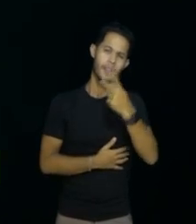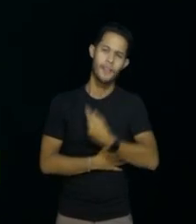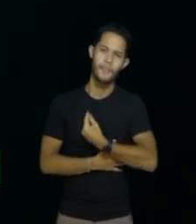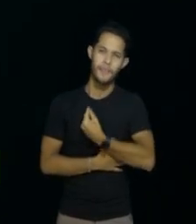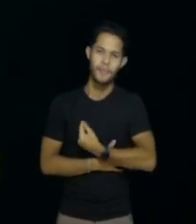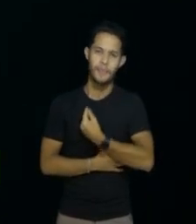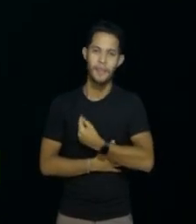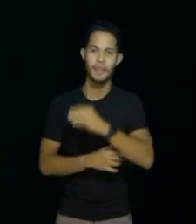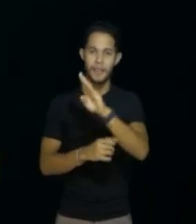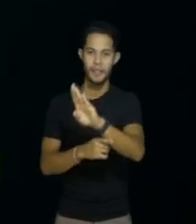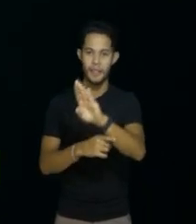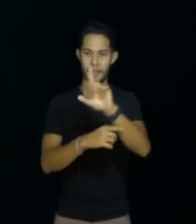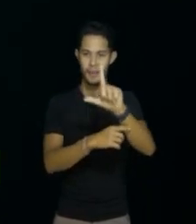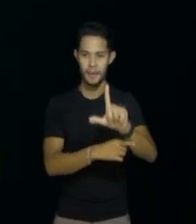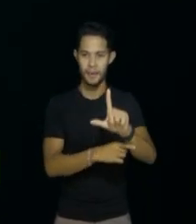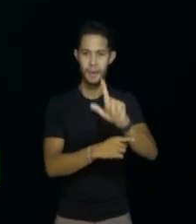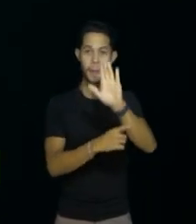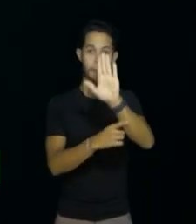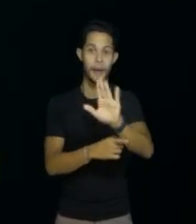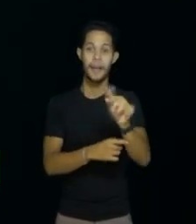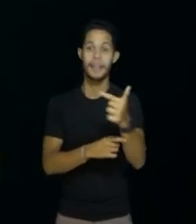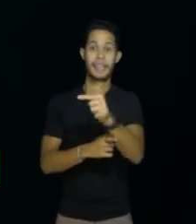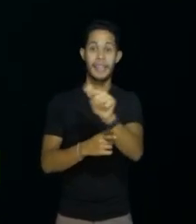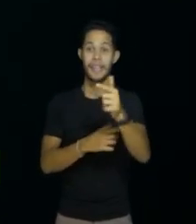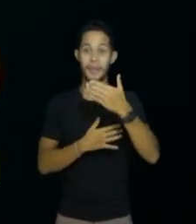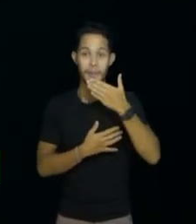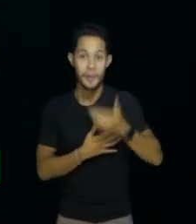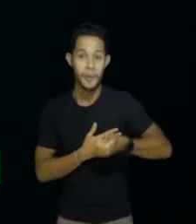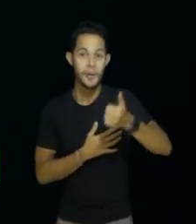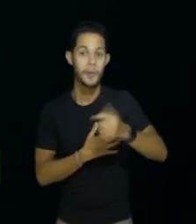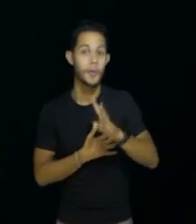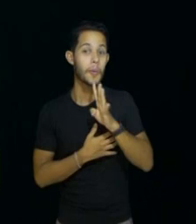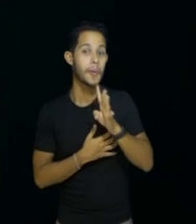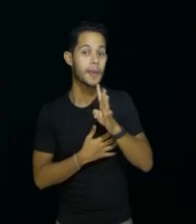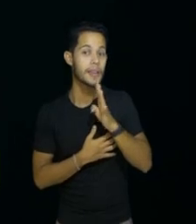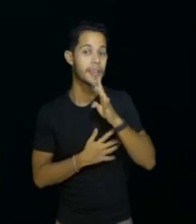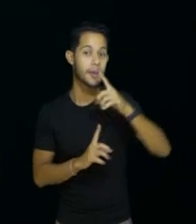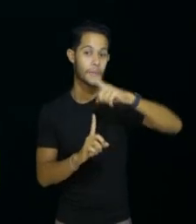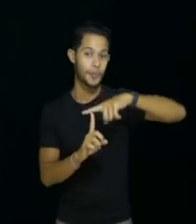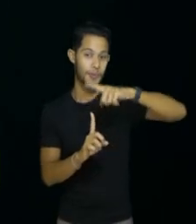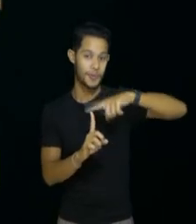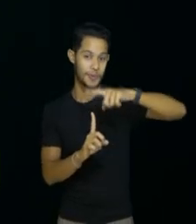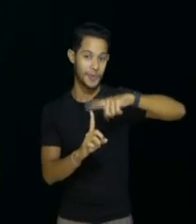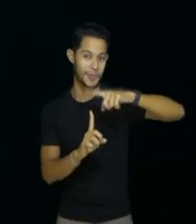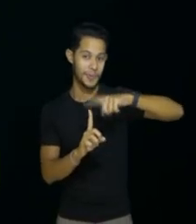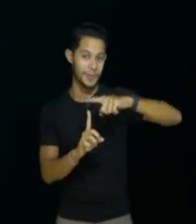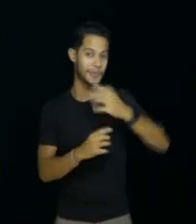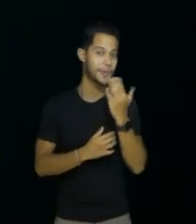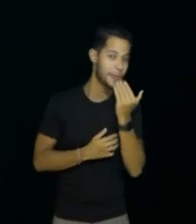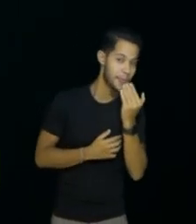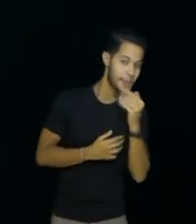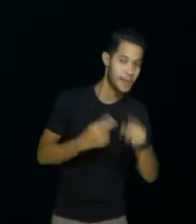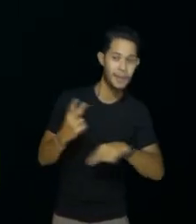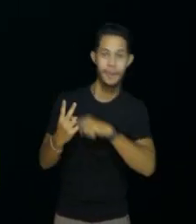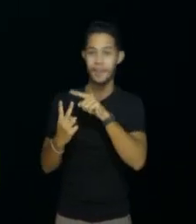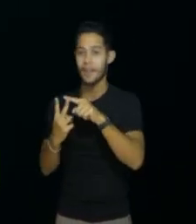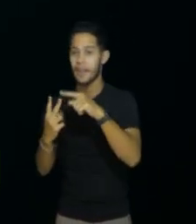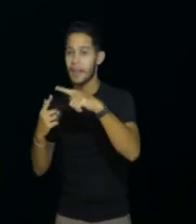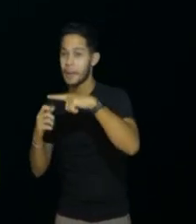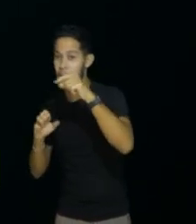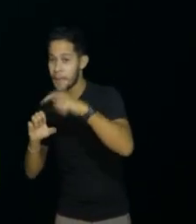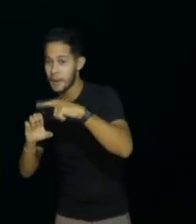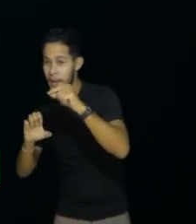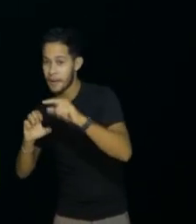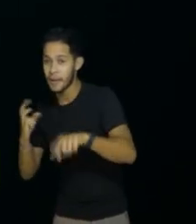não tem nada melhor do que com exemplos práticos a gente reconhecer o valor do empreendedorismo, da inovação, de gente com